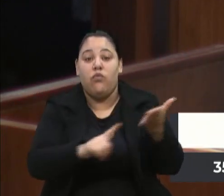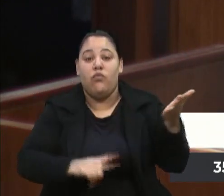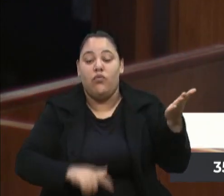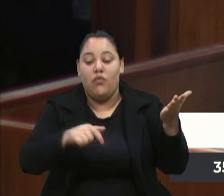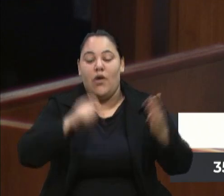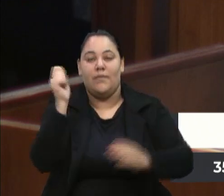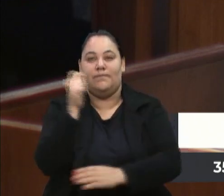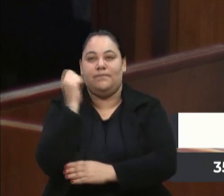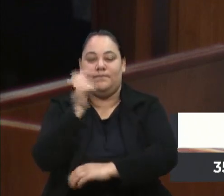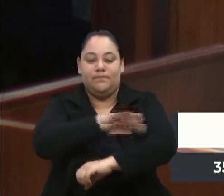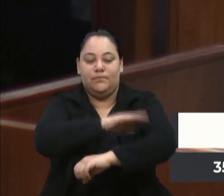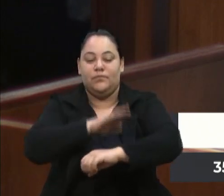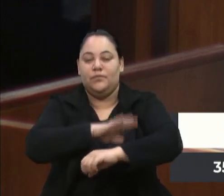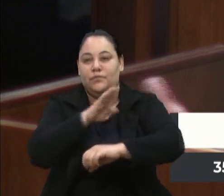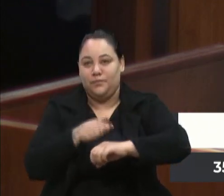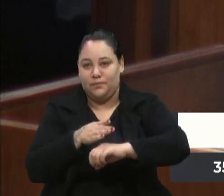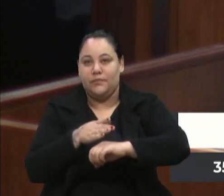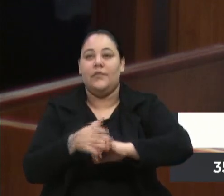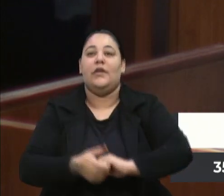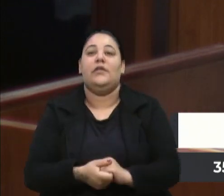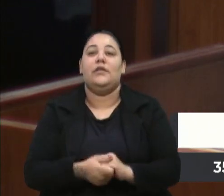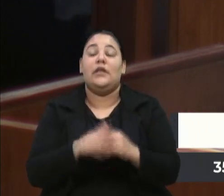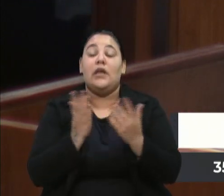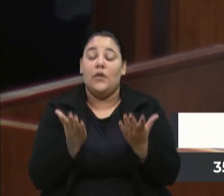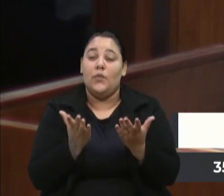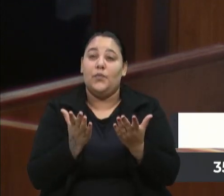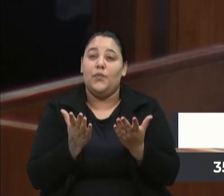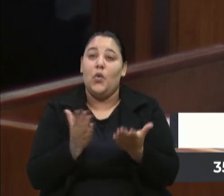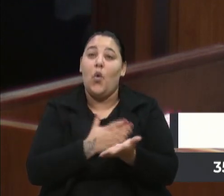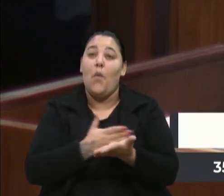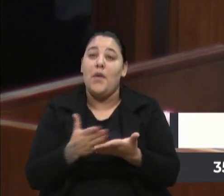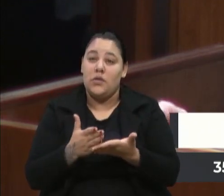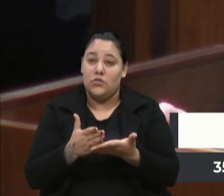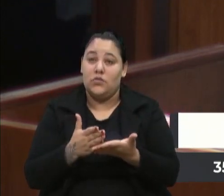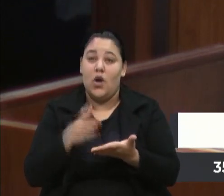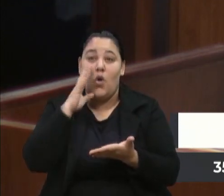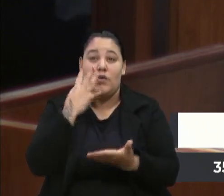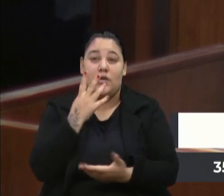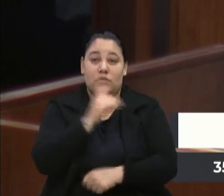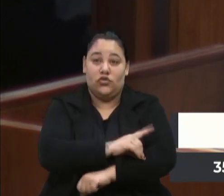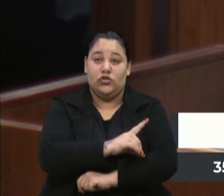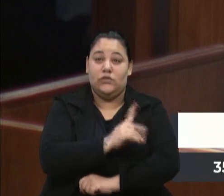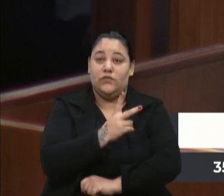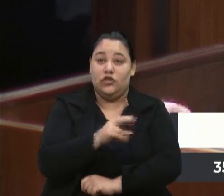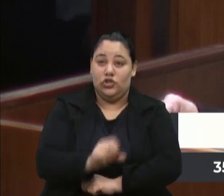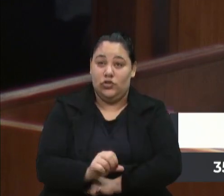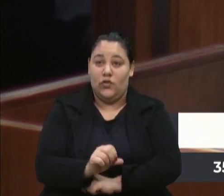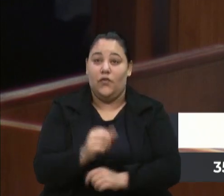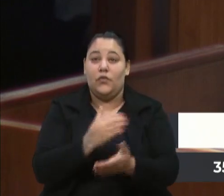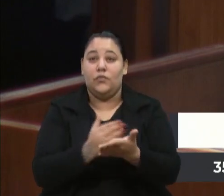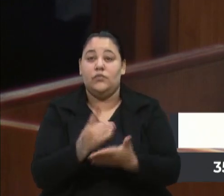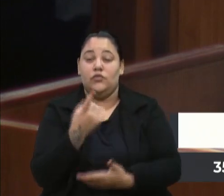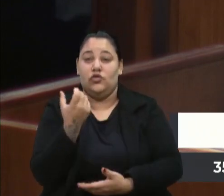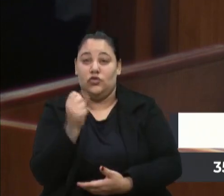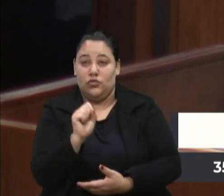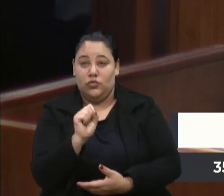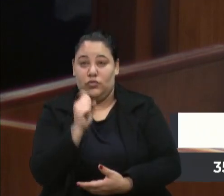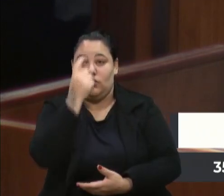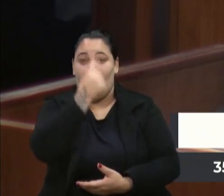Gaúcha. Então, assim, a abertura, né, acontece no dia 29, a partir das 18